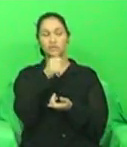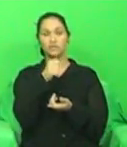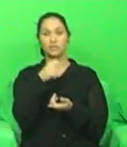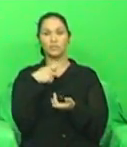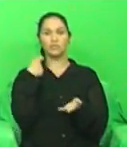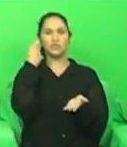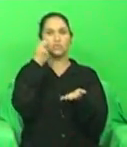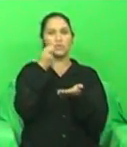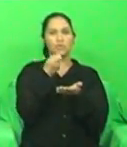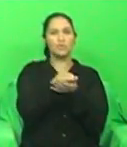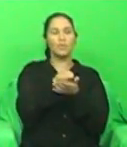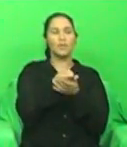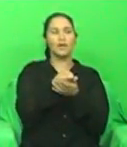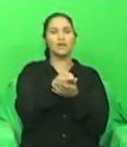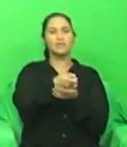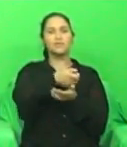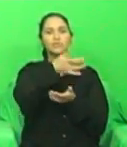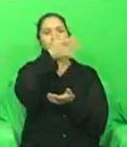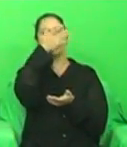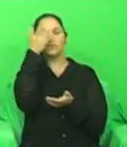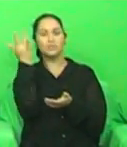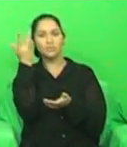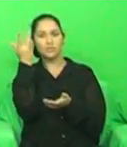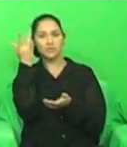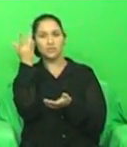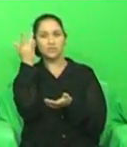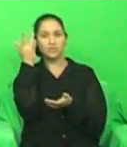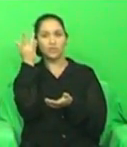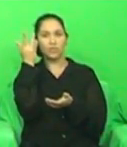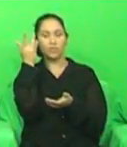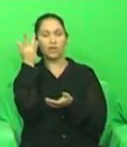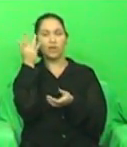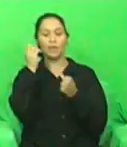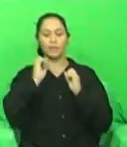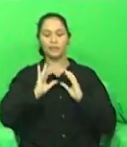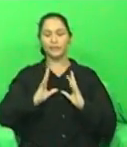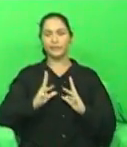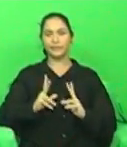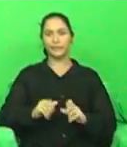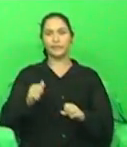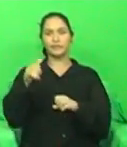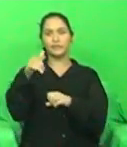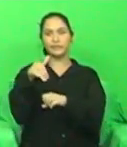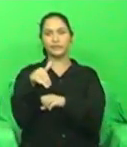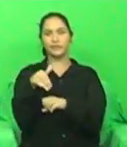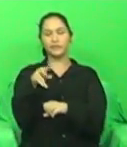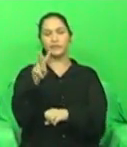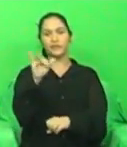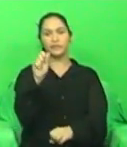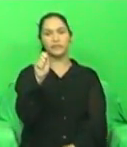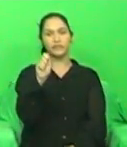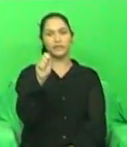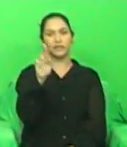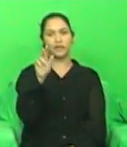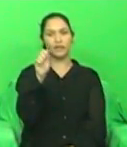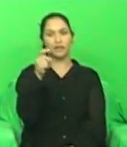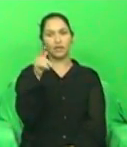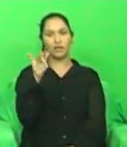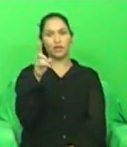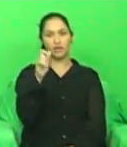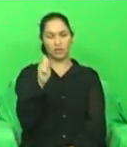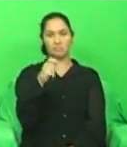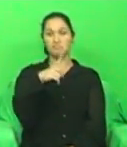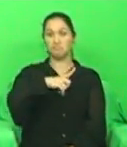altura trazendo perigo para os carros que lá trafegam existe a próximo que faz a fiscalização que acho que vai até